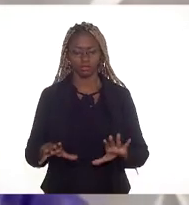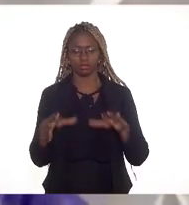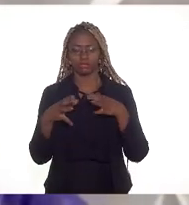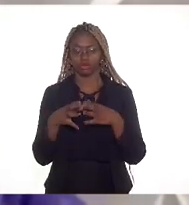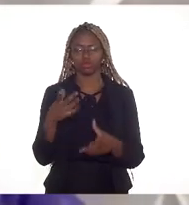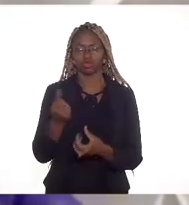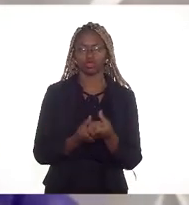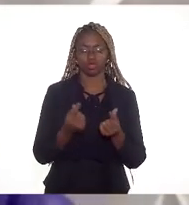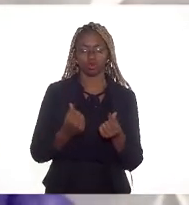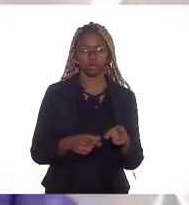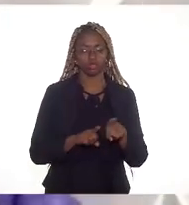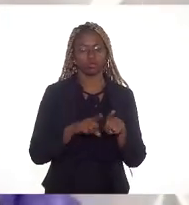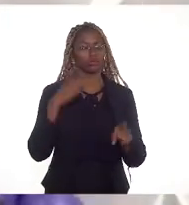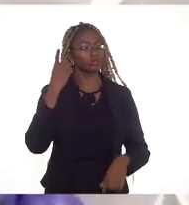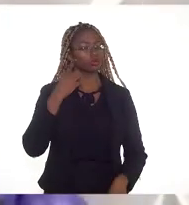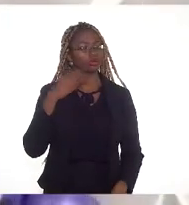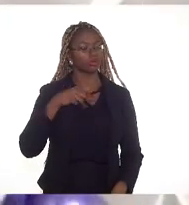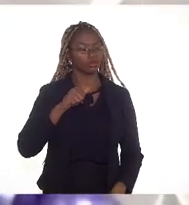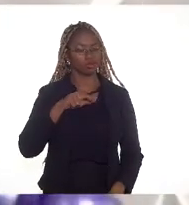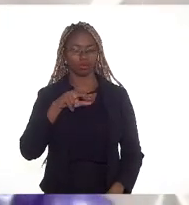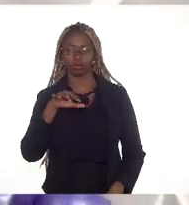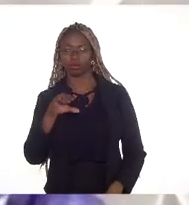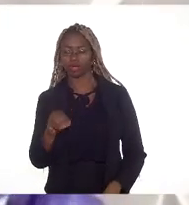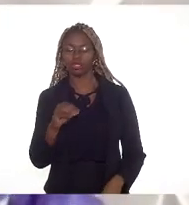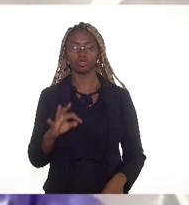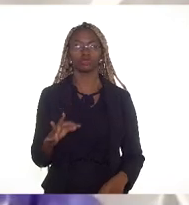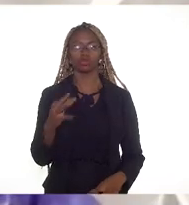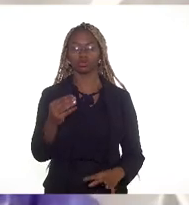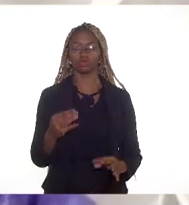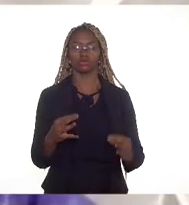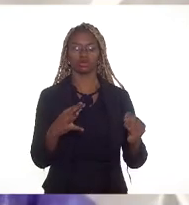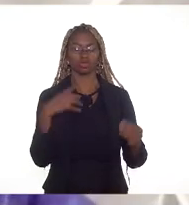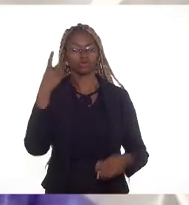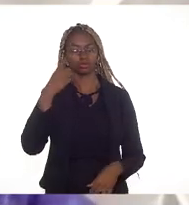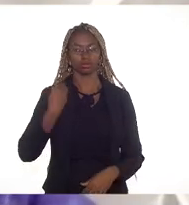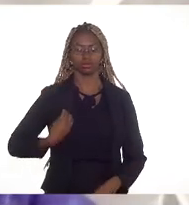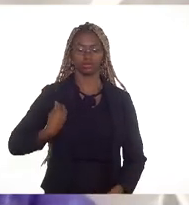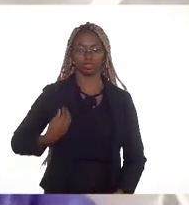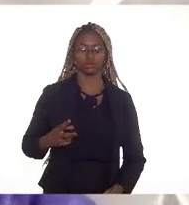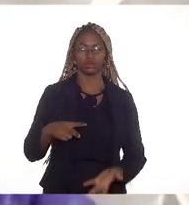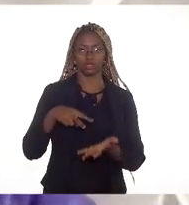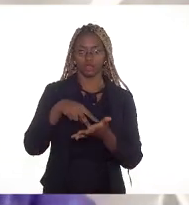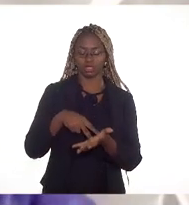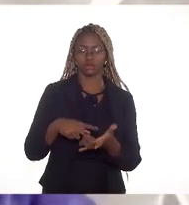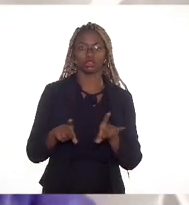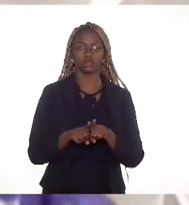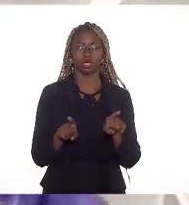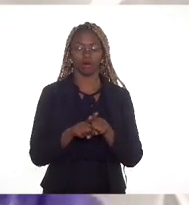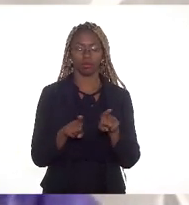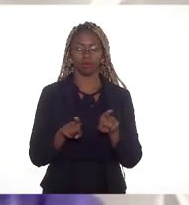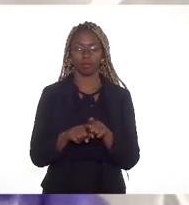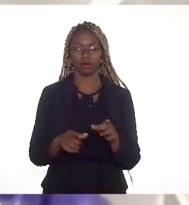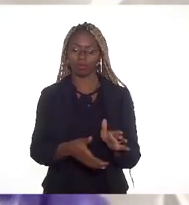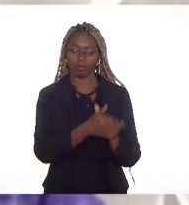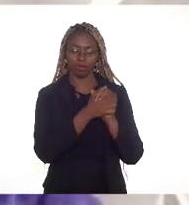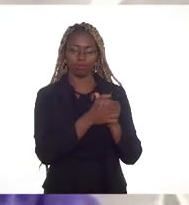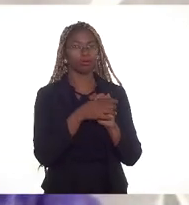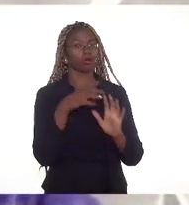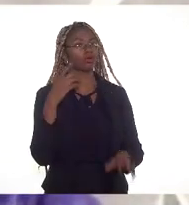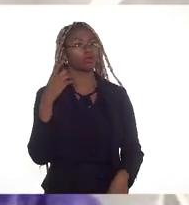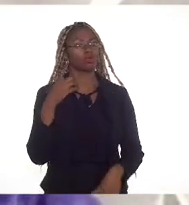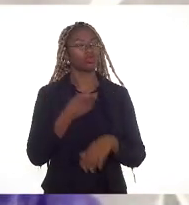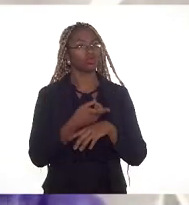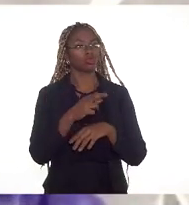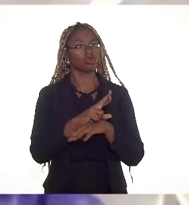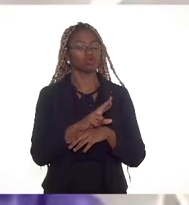Canella, cumprimentar todos os deputados presentes, fazer um cumprimento especial ao doutor José Luiz Amit, dizer